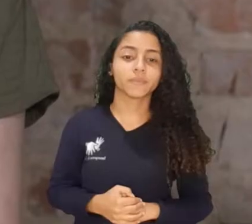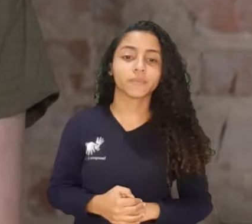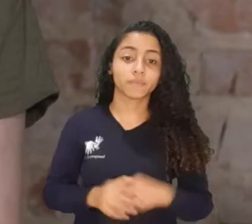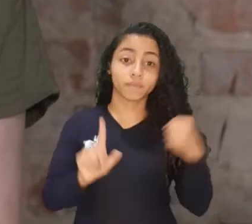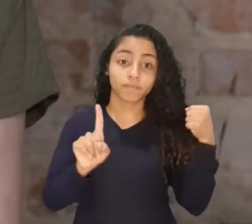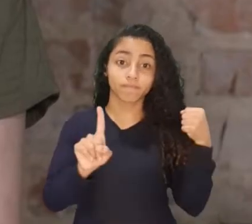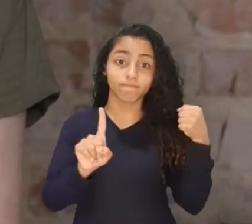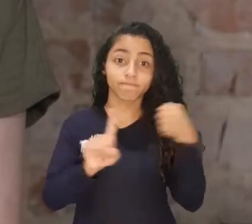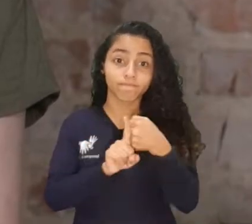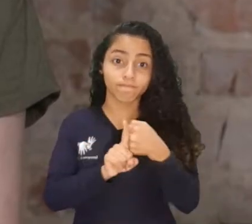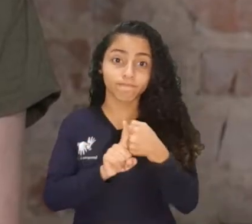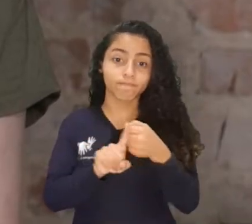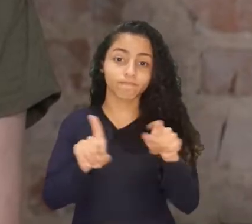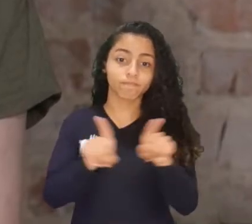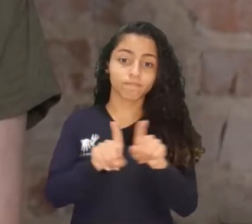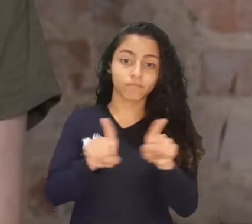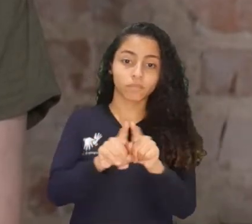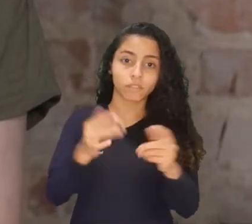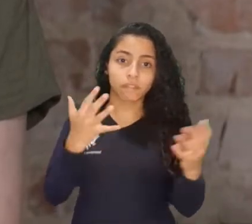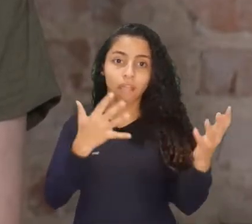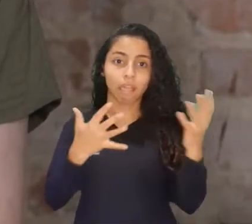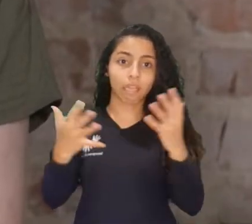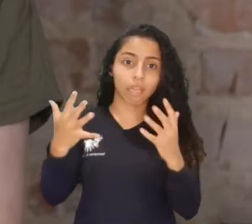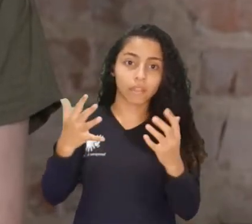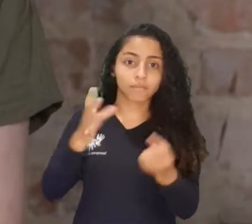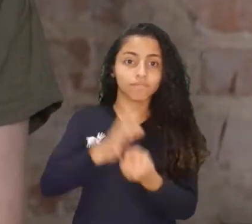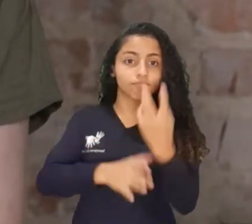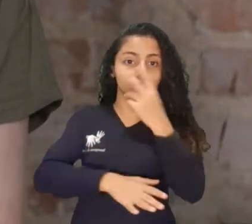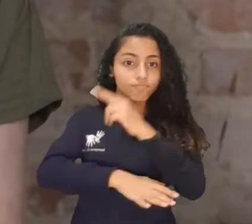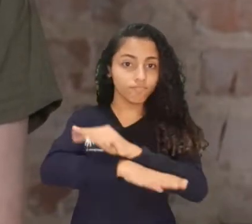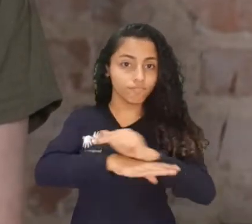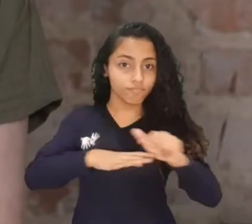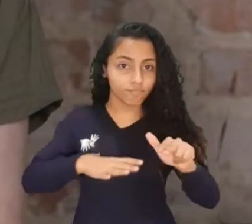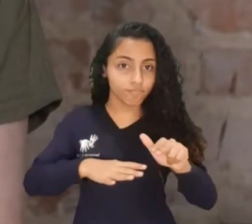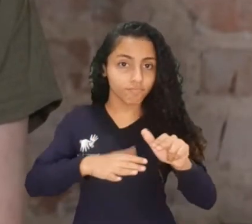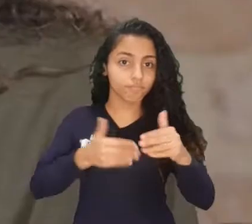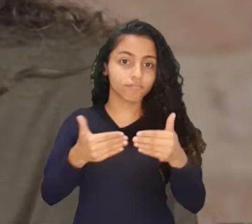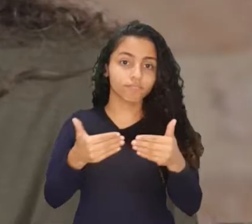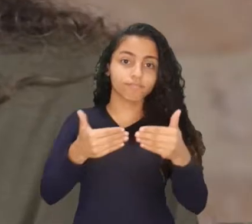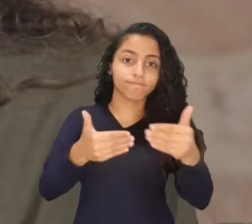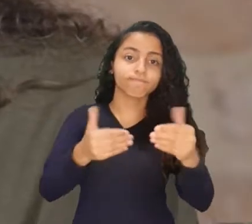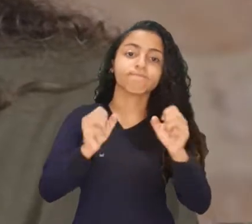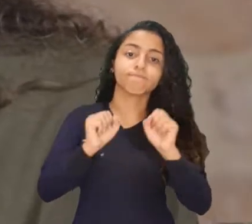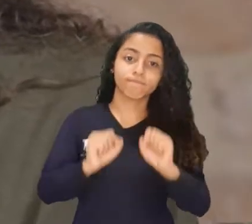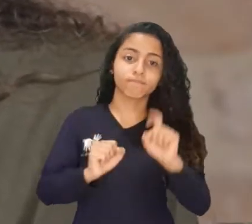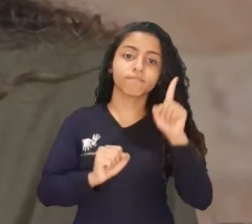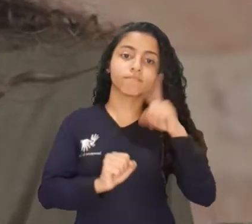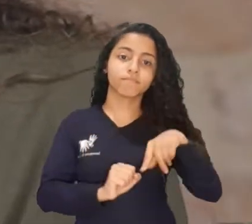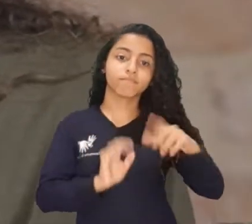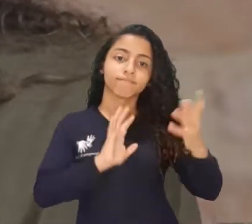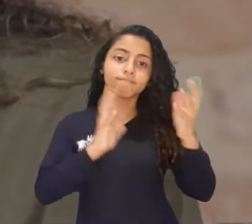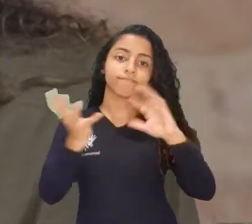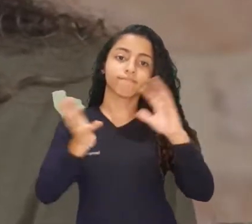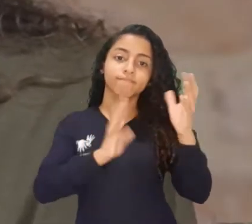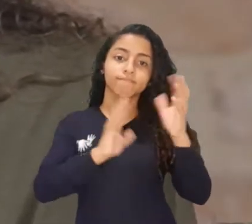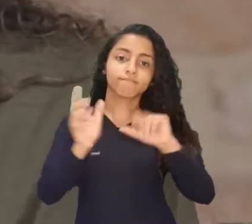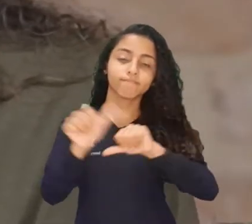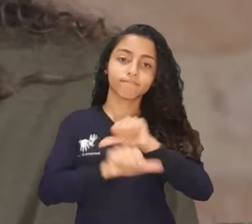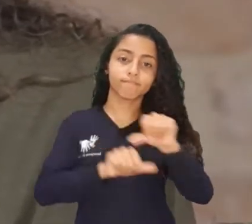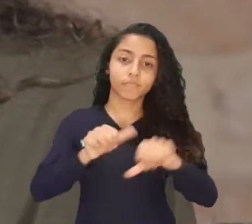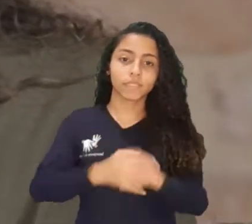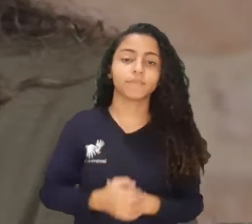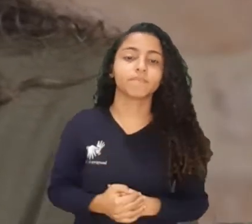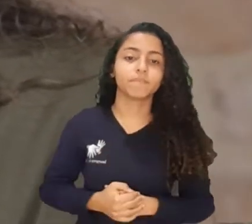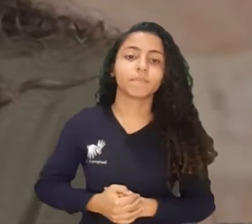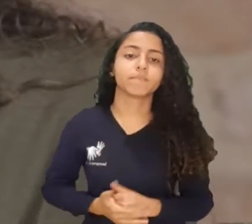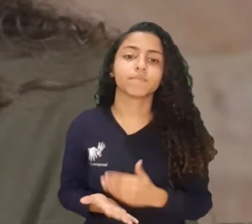e vulnerabilidades da biodiversidade frente às mudanças climáticas. Para iniciar de uma forma mais geral, a gente